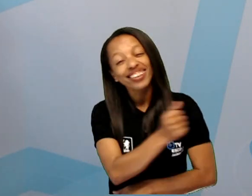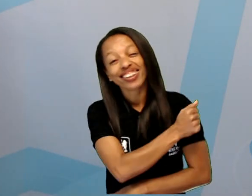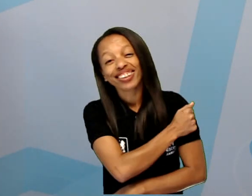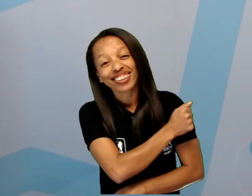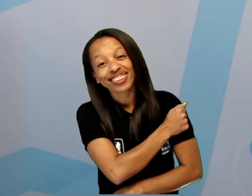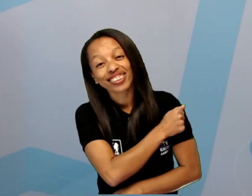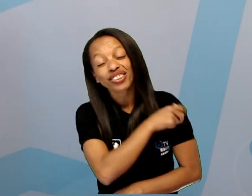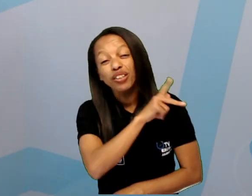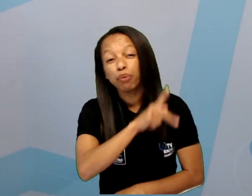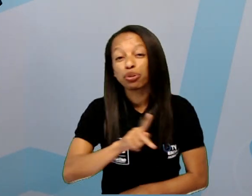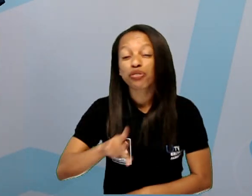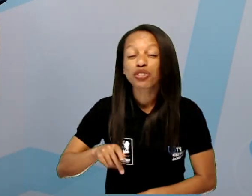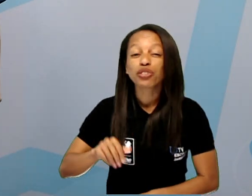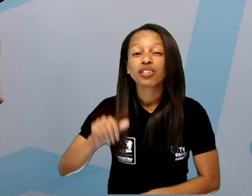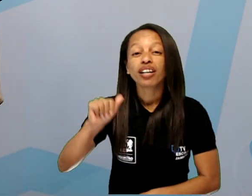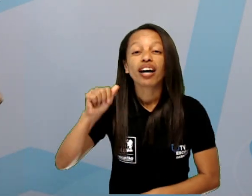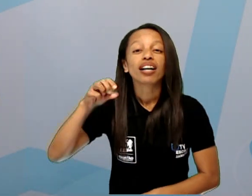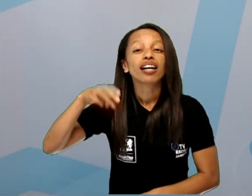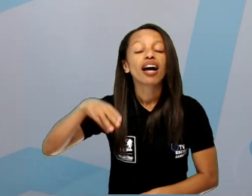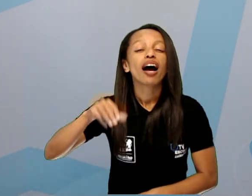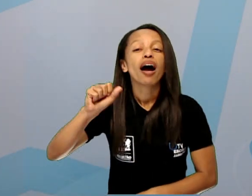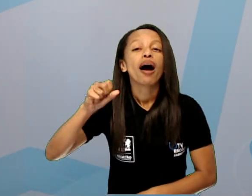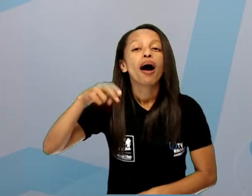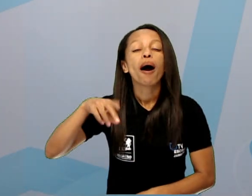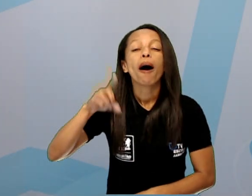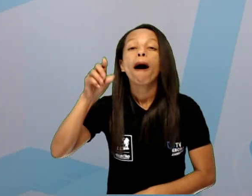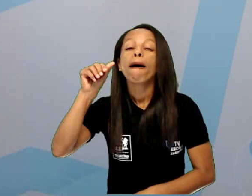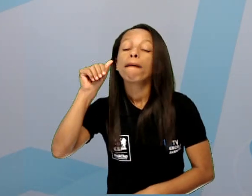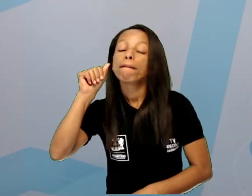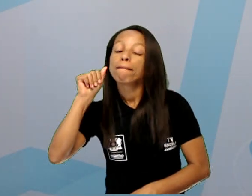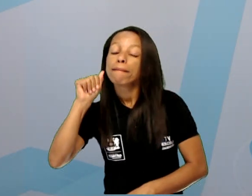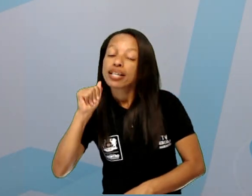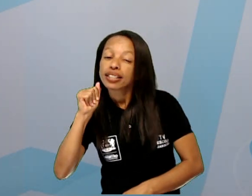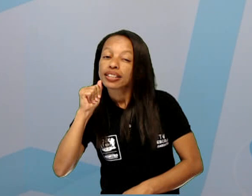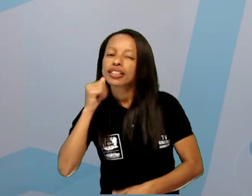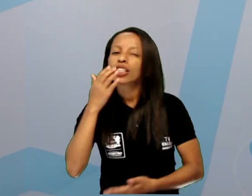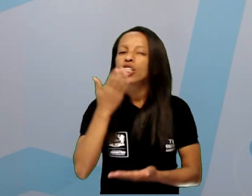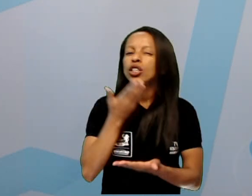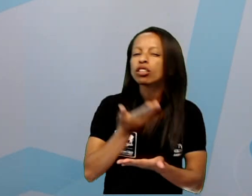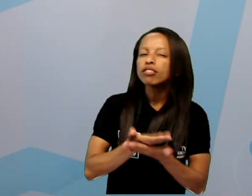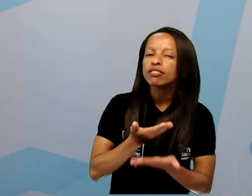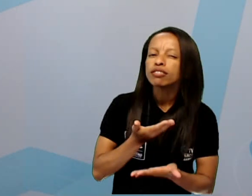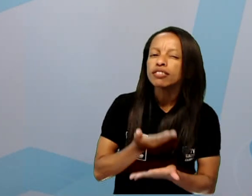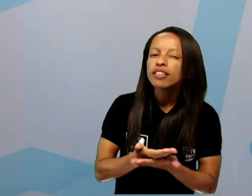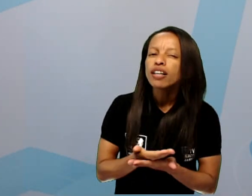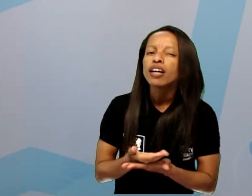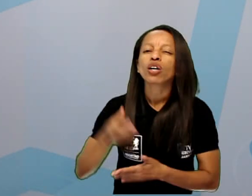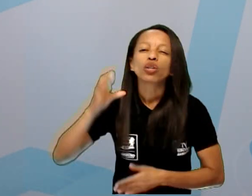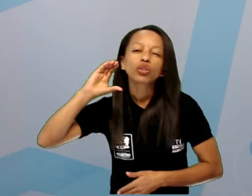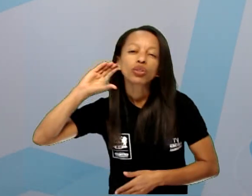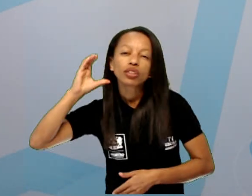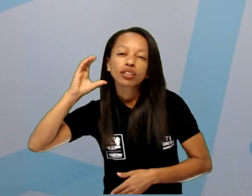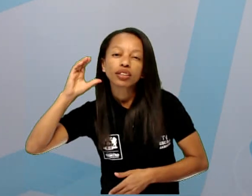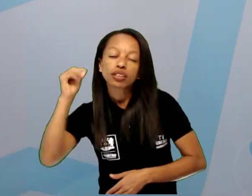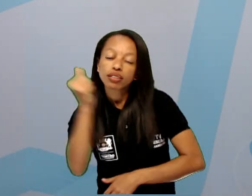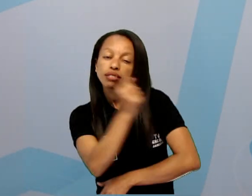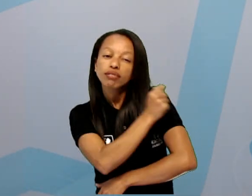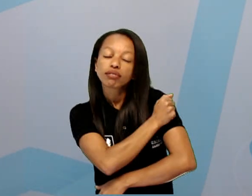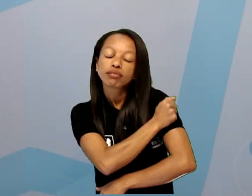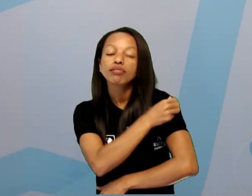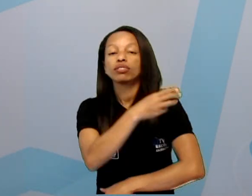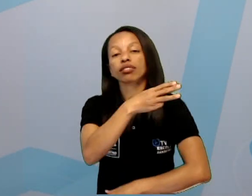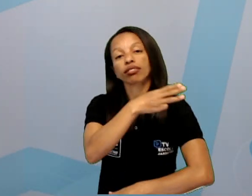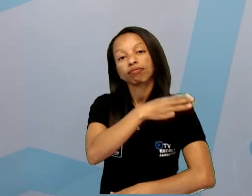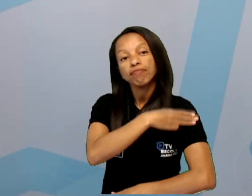pessoal, eu sou a professora Amanda Cisneiros e estou com vocês para mais um componente curricular de ciências para os alunos do terceiro